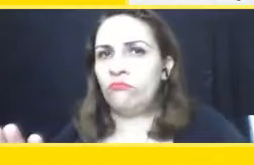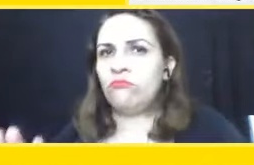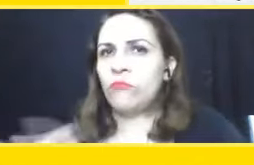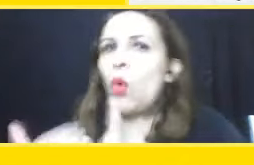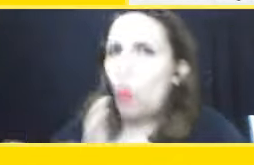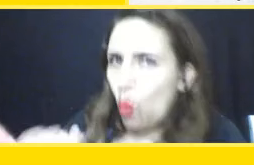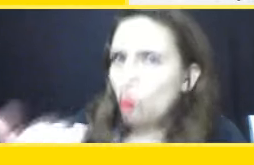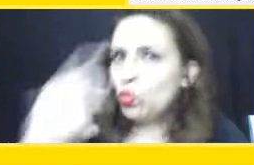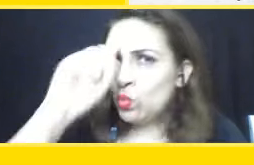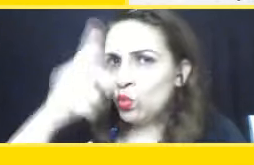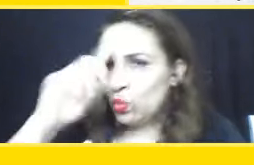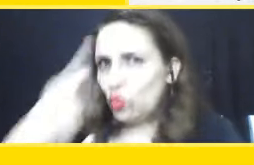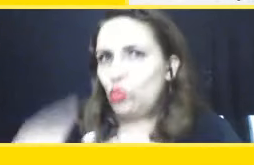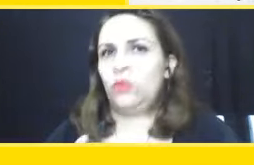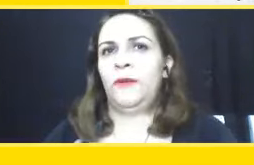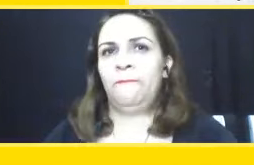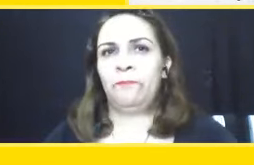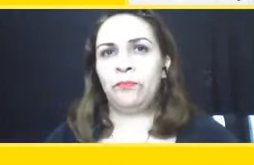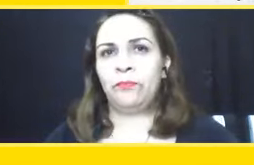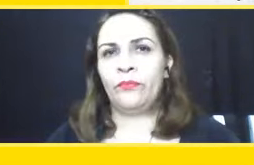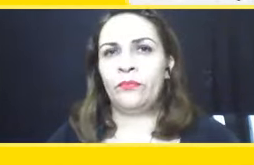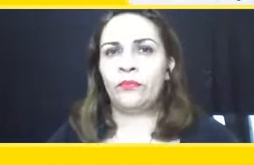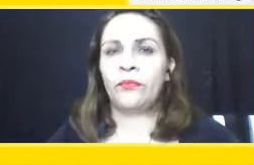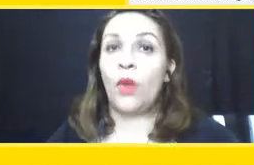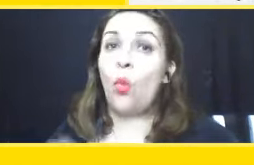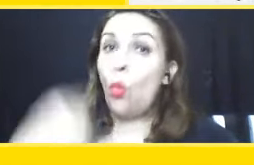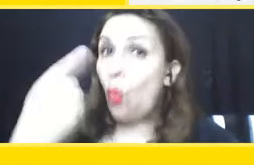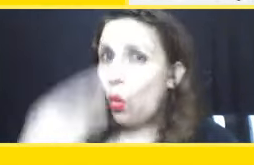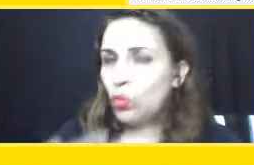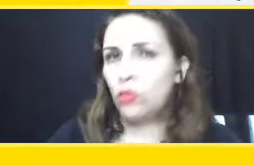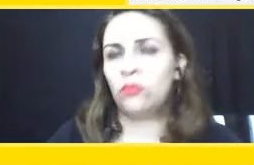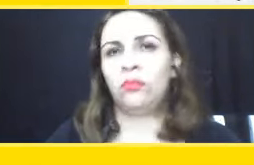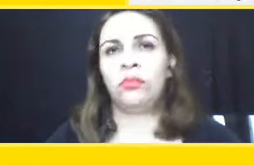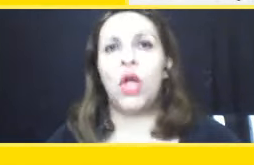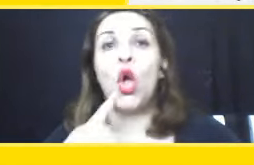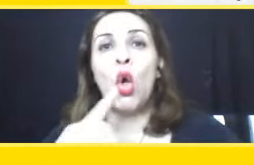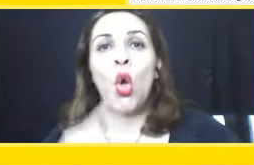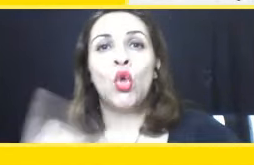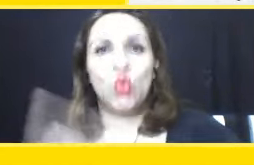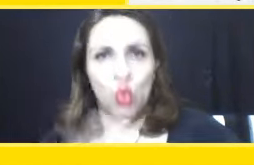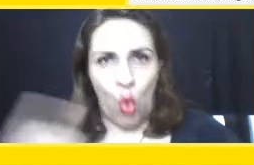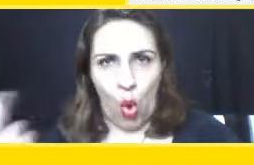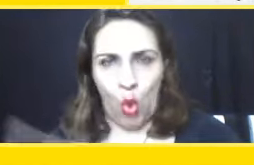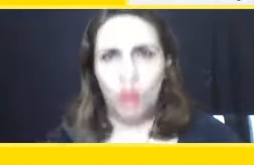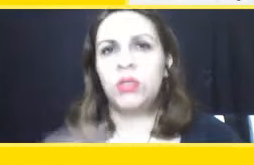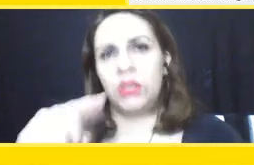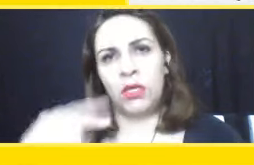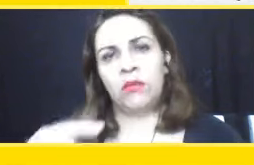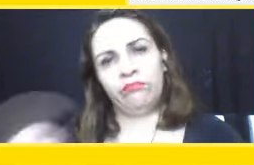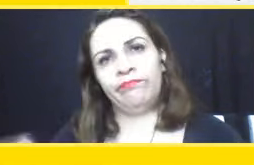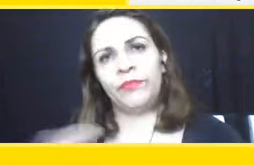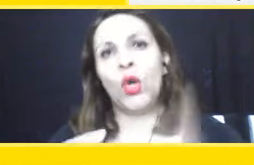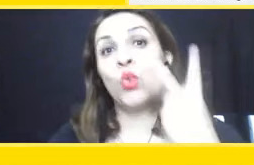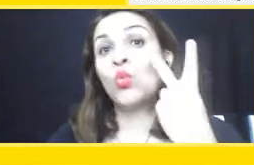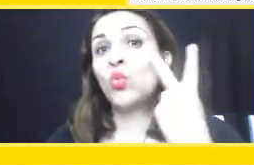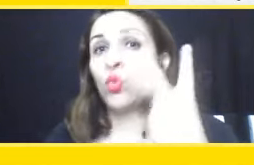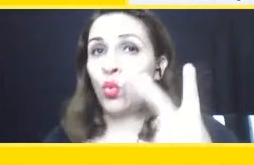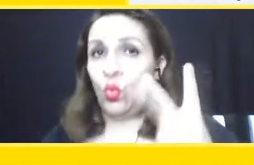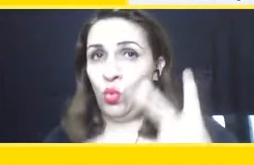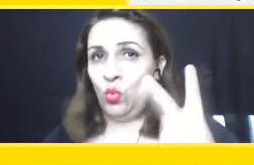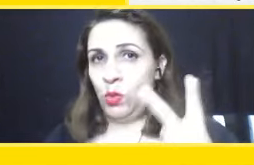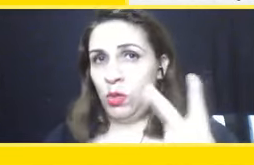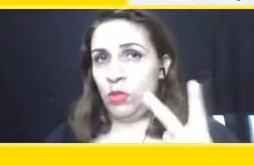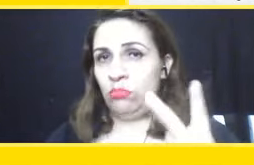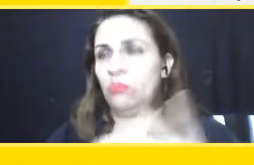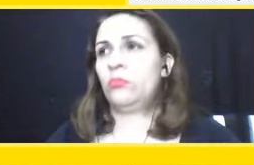medidas de flexibilização. Passando outro dado, tá? Nós temos dois casos, só